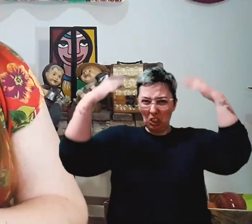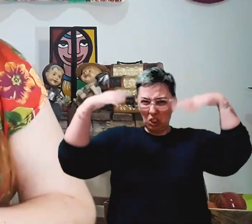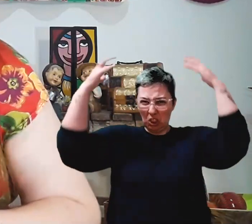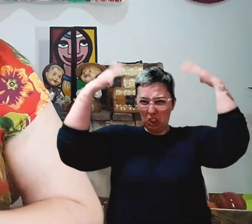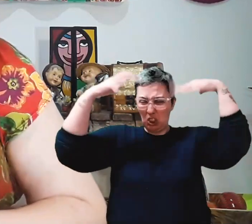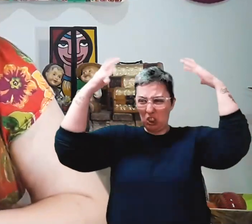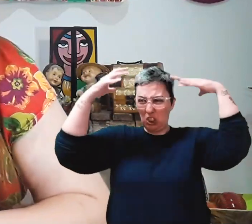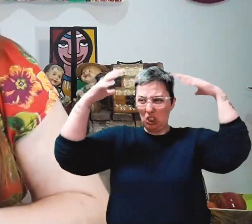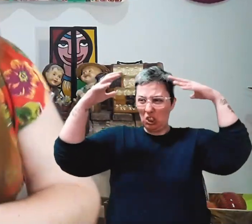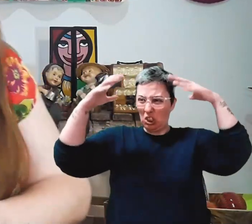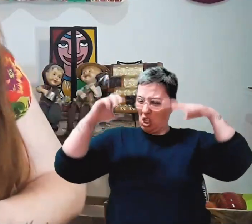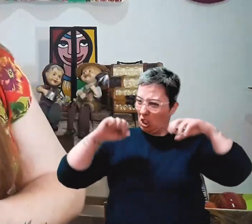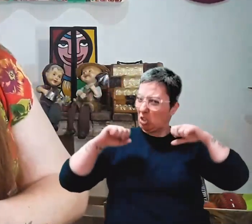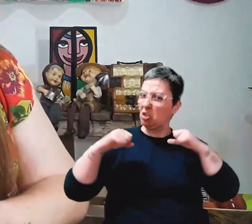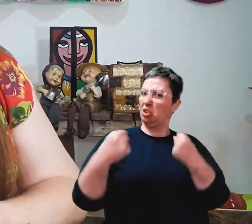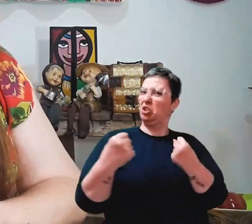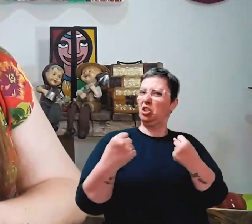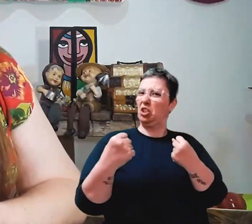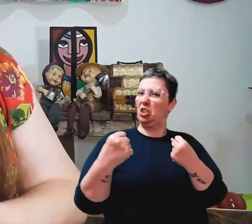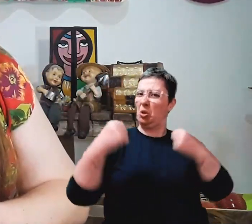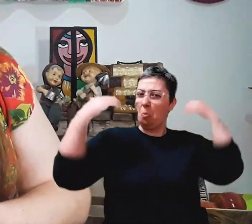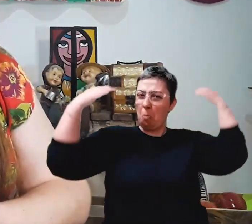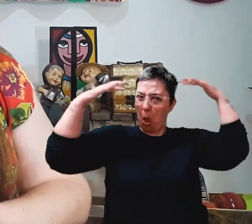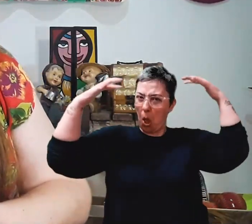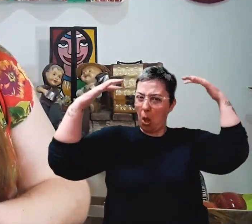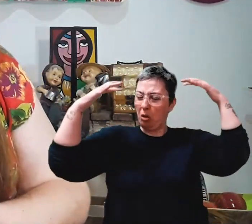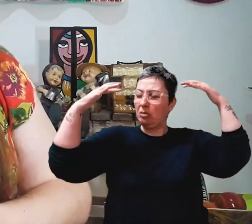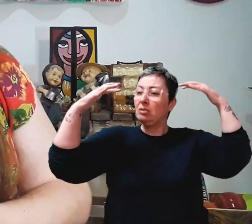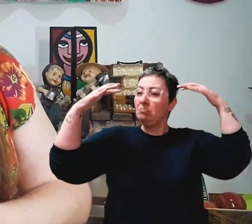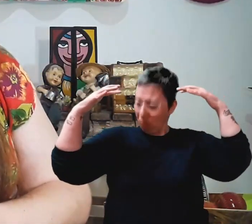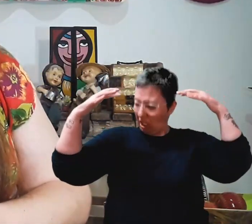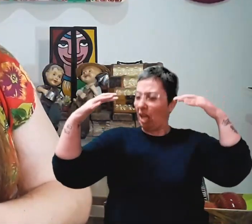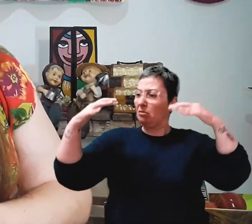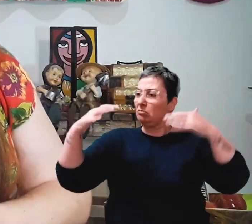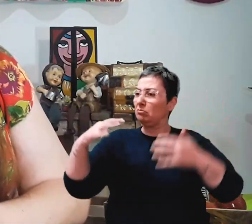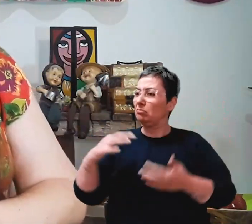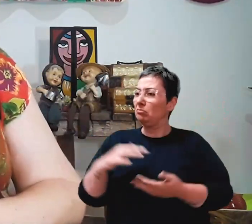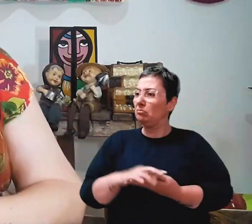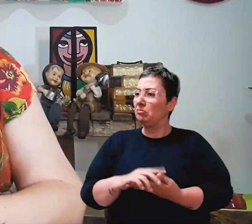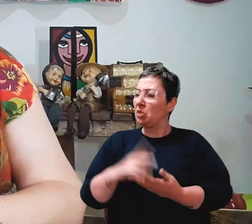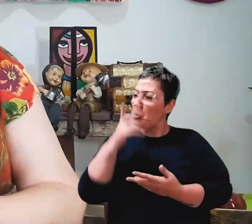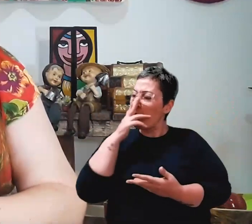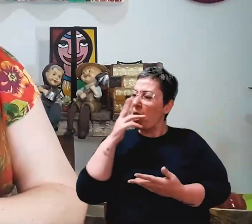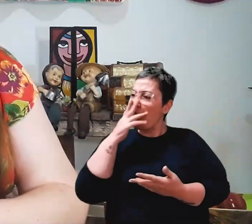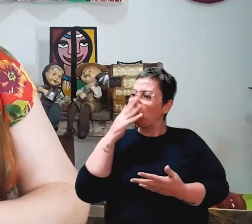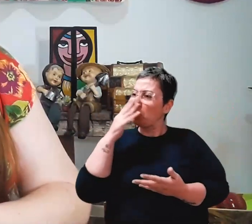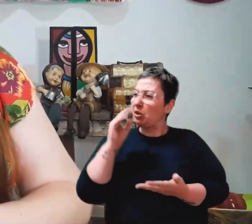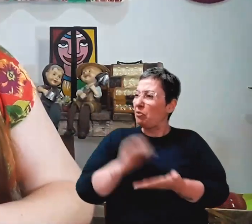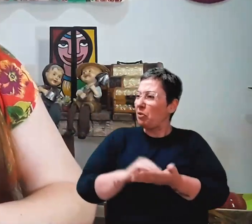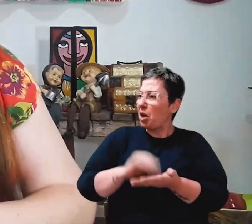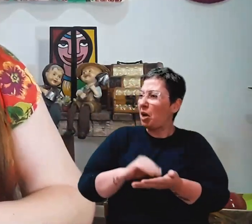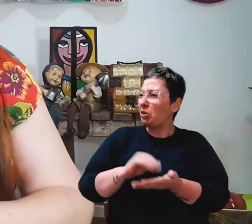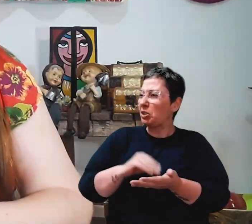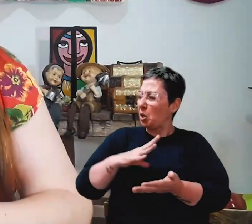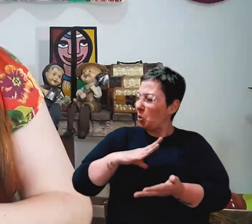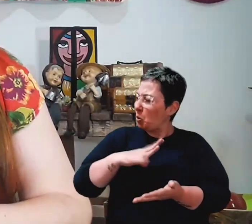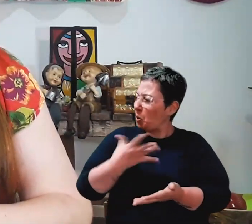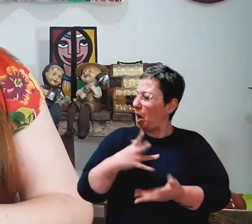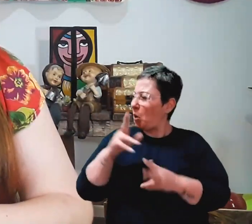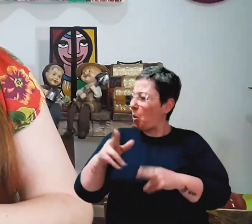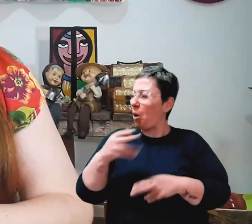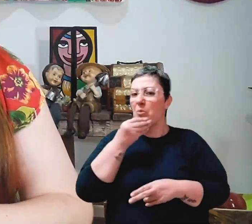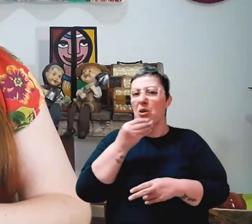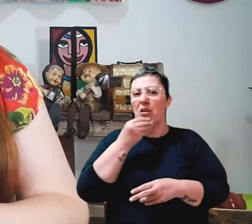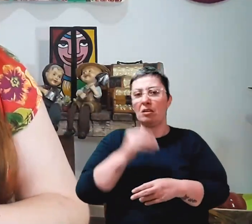chuva e de enfrentar a voz desse trovão. É isso. Eu acho que me faltava um pouquinho dessa coragem de